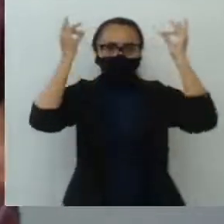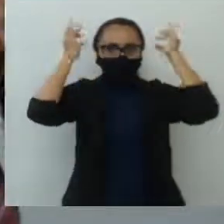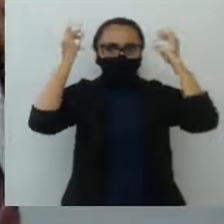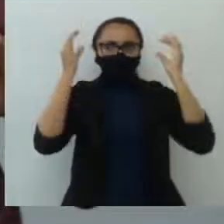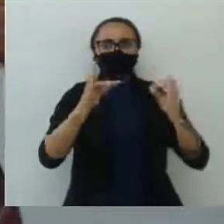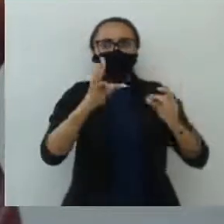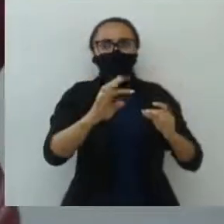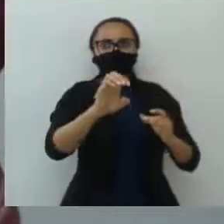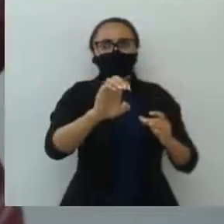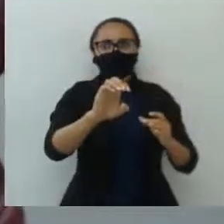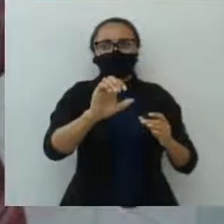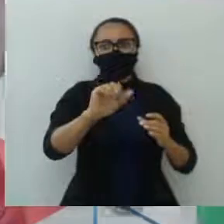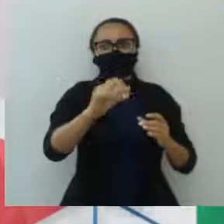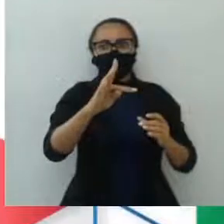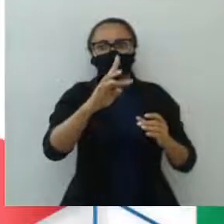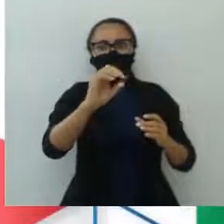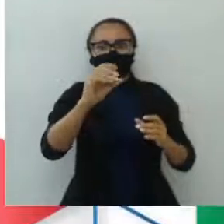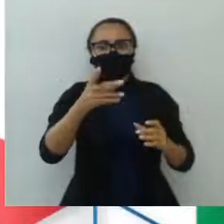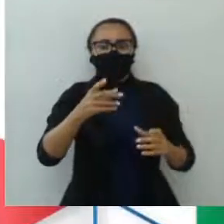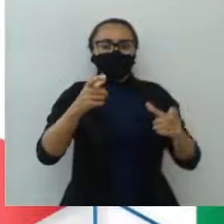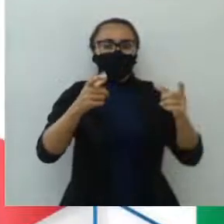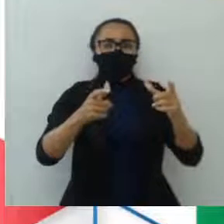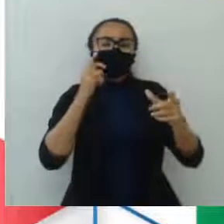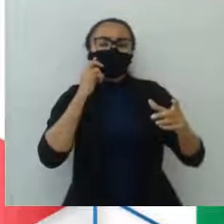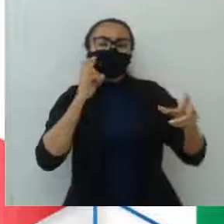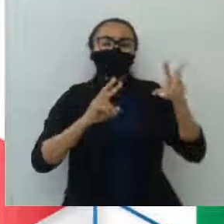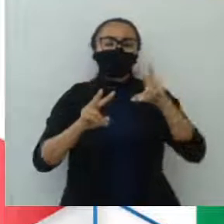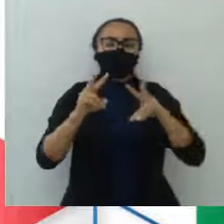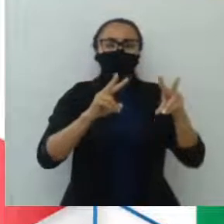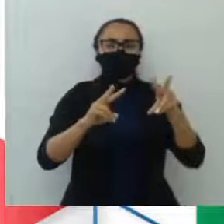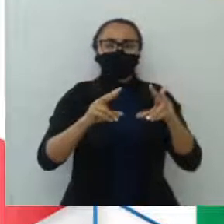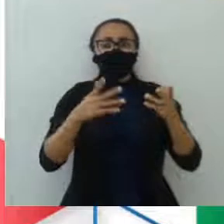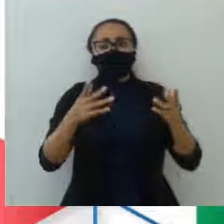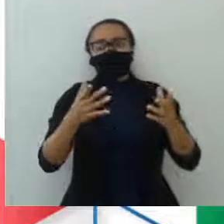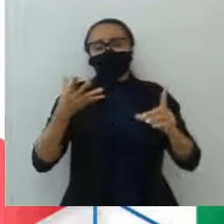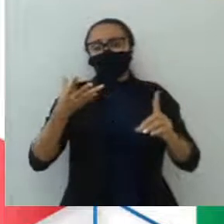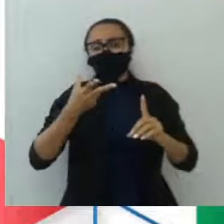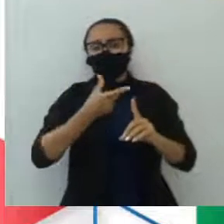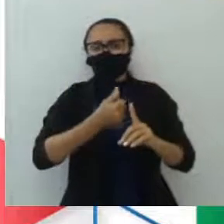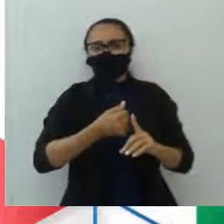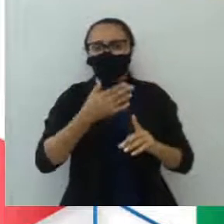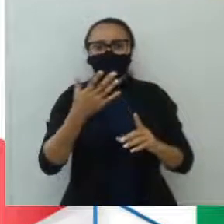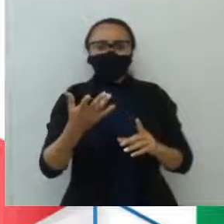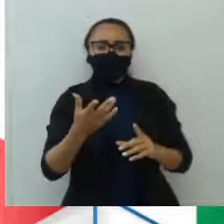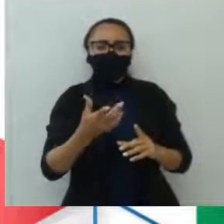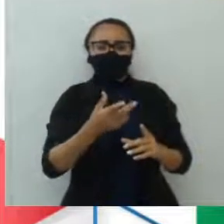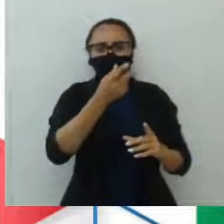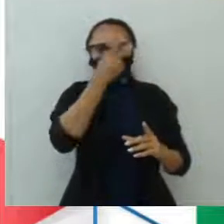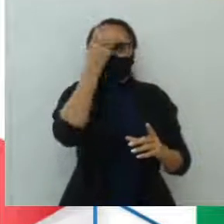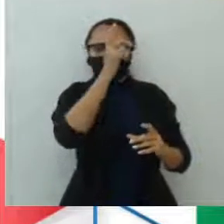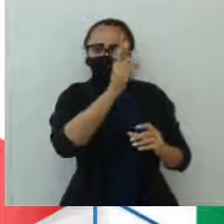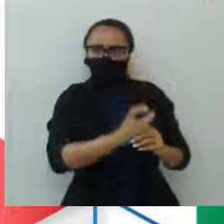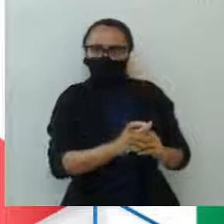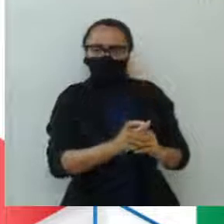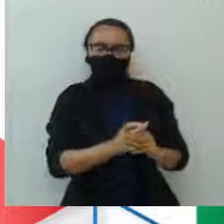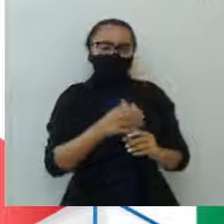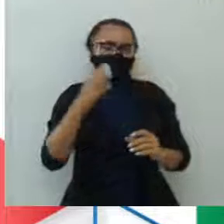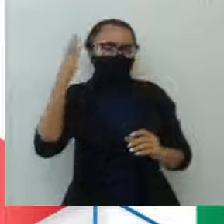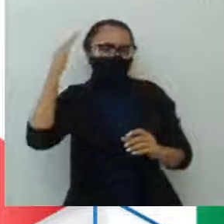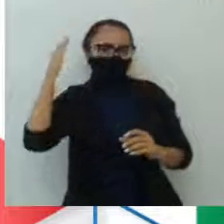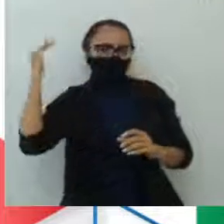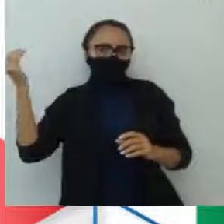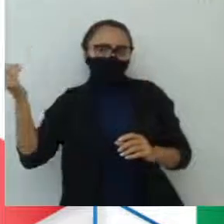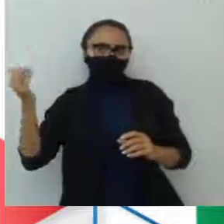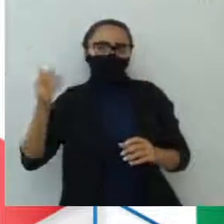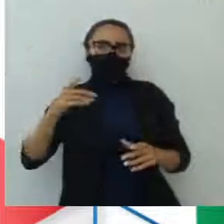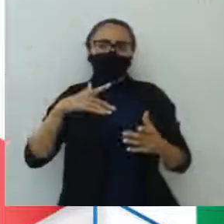que significa lugar de onde se vê. Então é uma forma de arte em que um ator ou um conjunto de atores interpreta uma